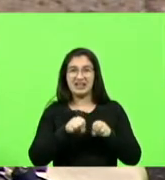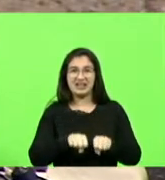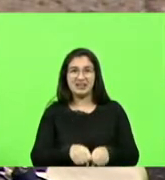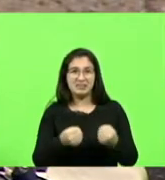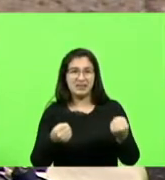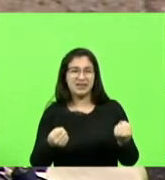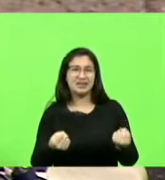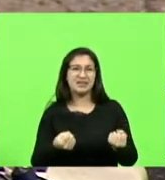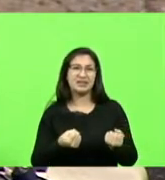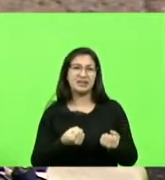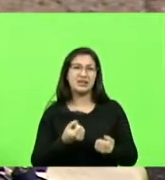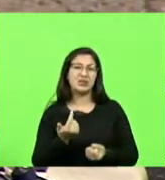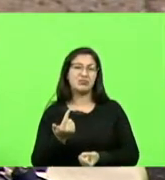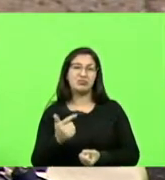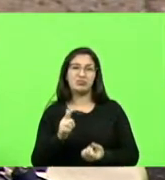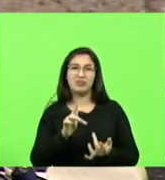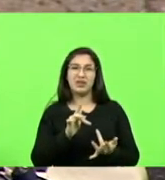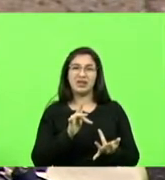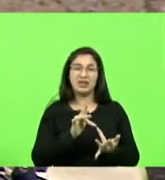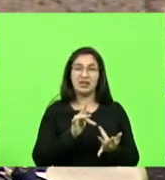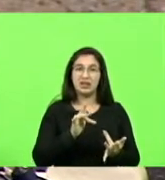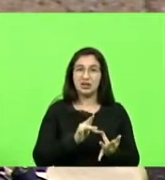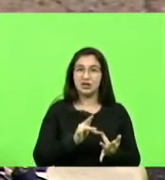e reciclagem da equipe.